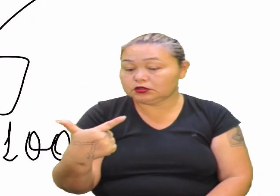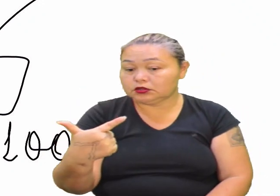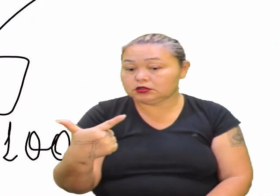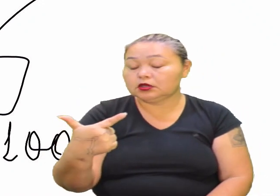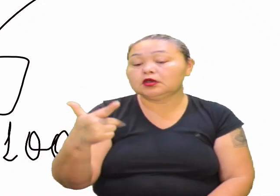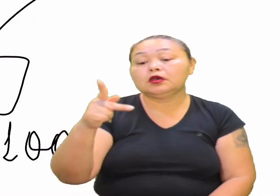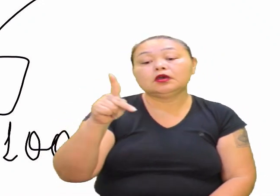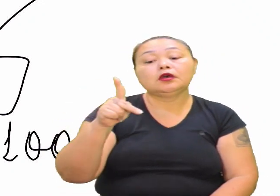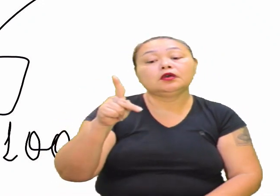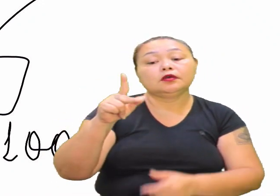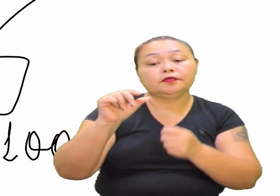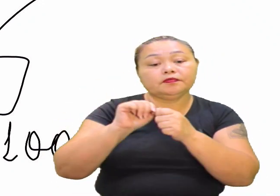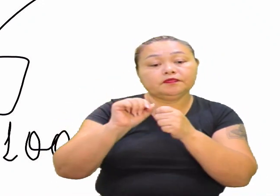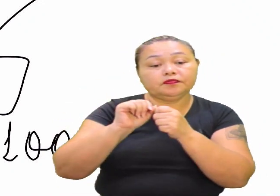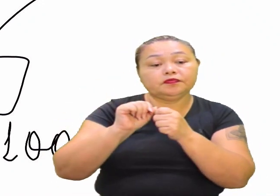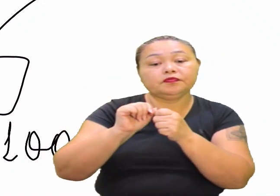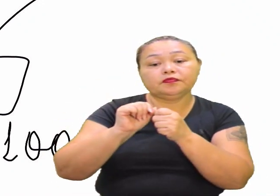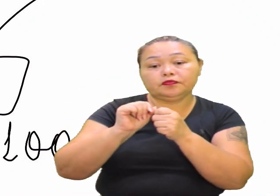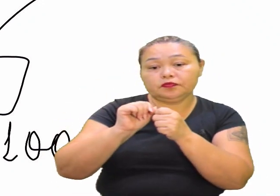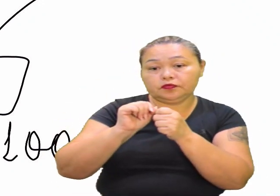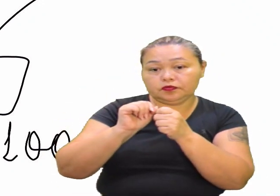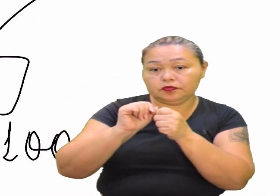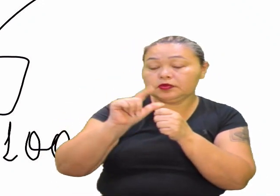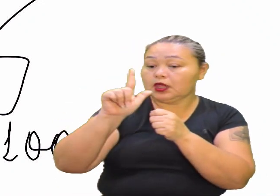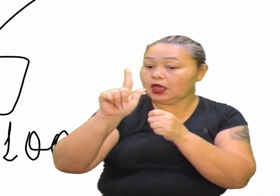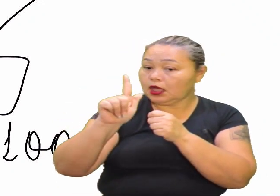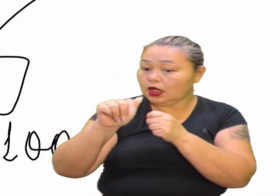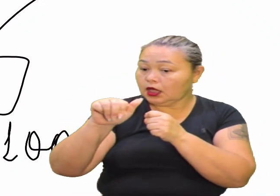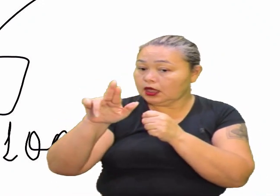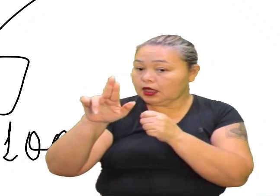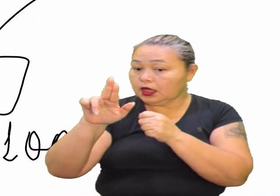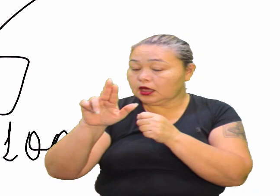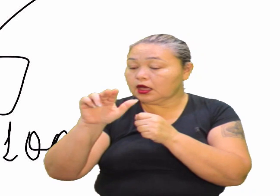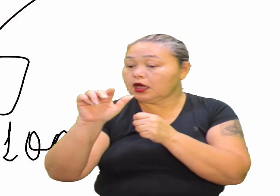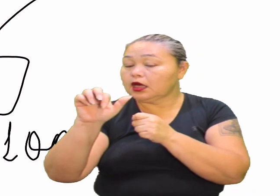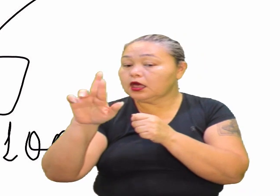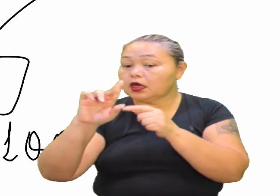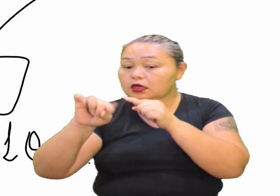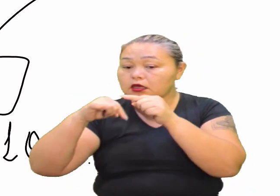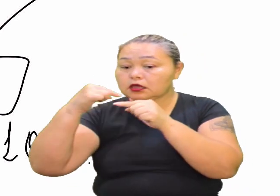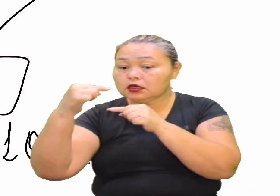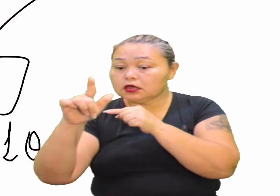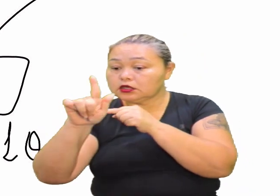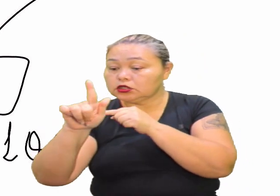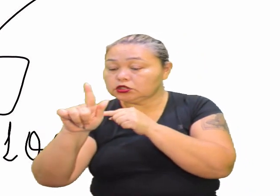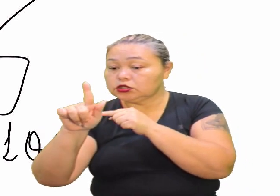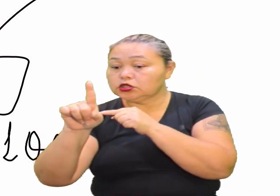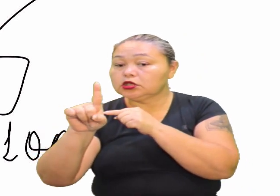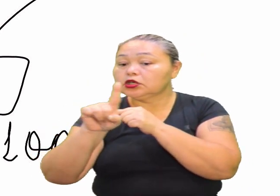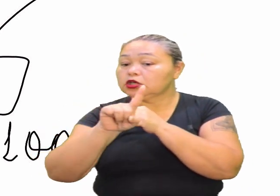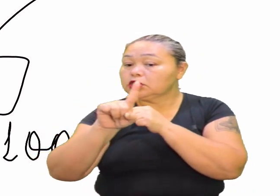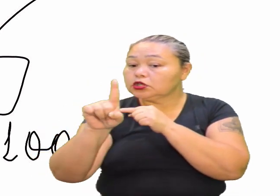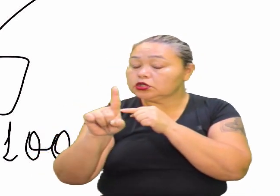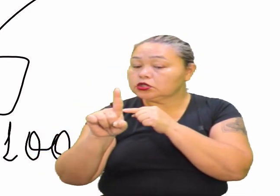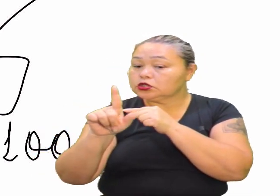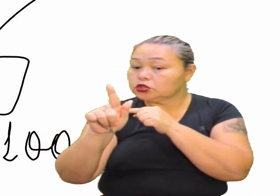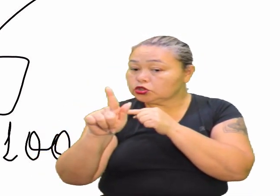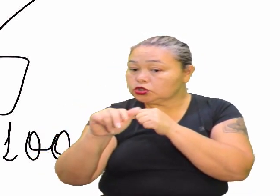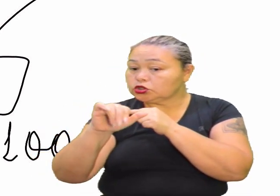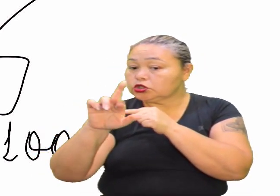temos gado Nelore, nós temos gado girolês